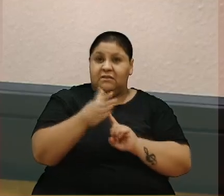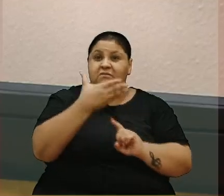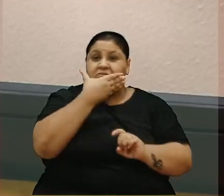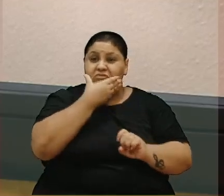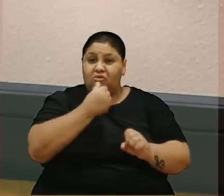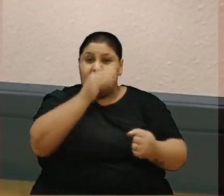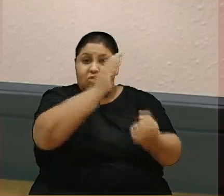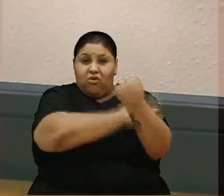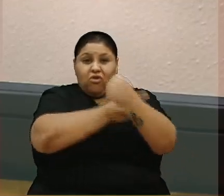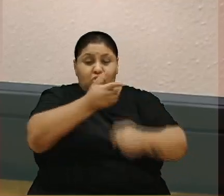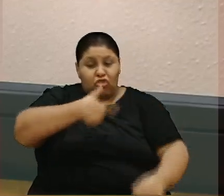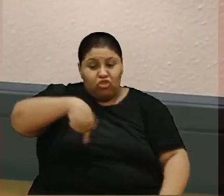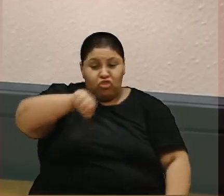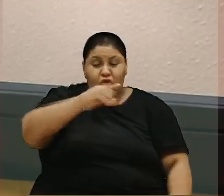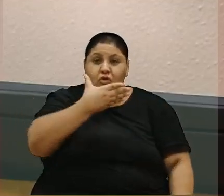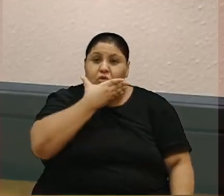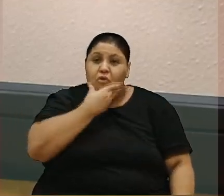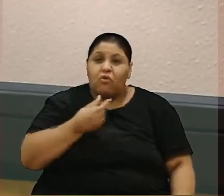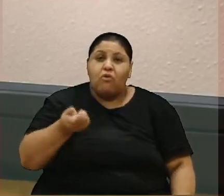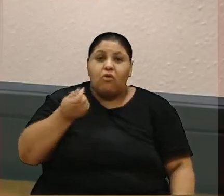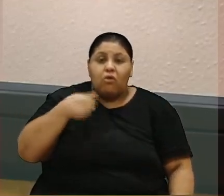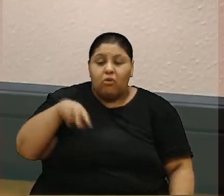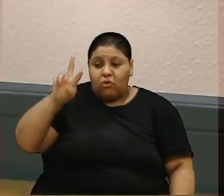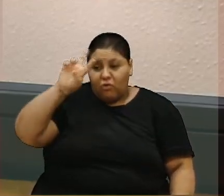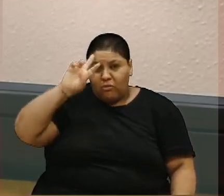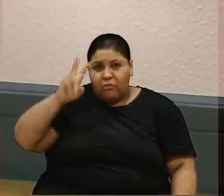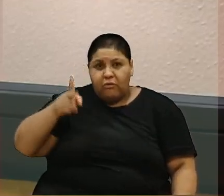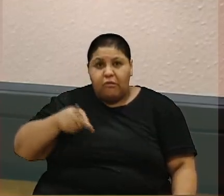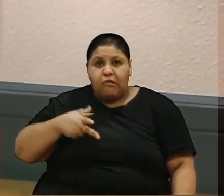que nós, homens, precisamos